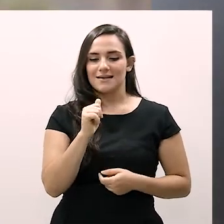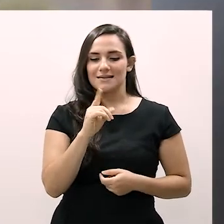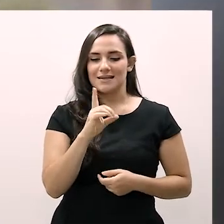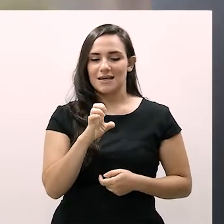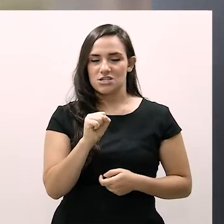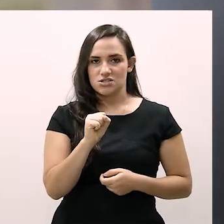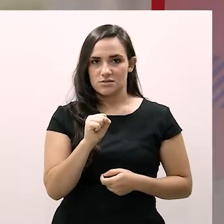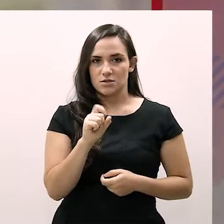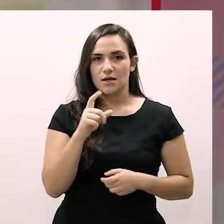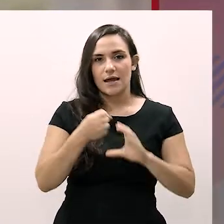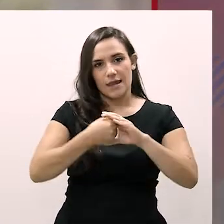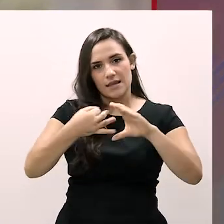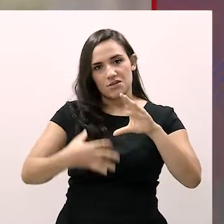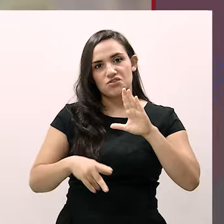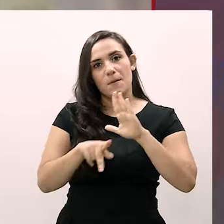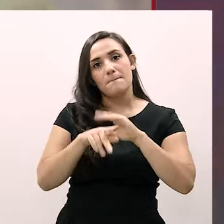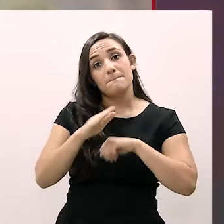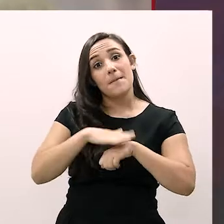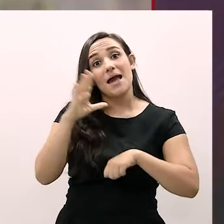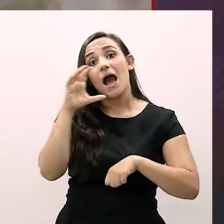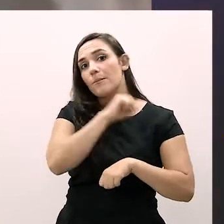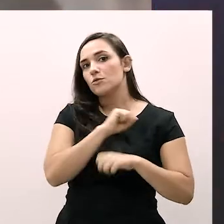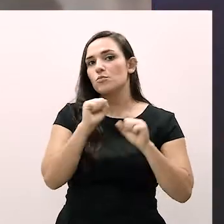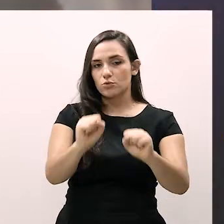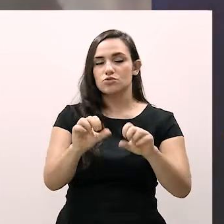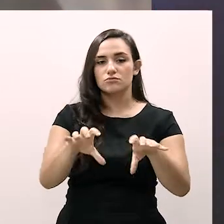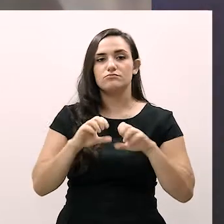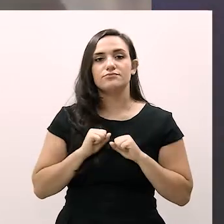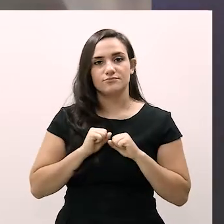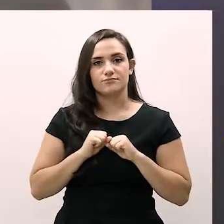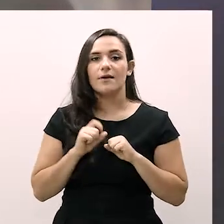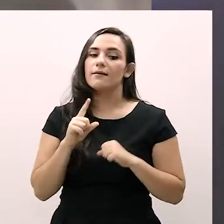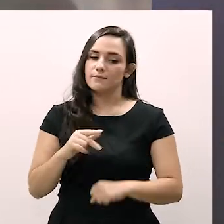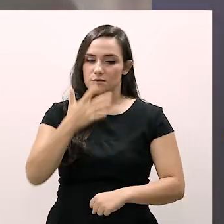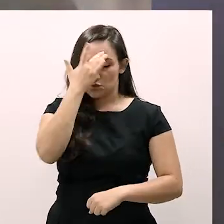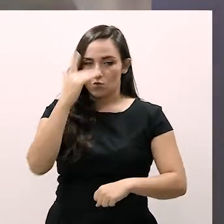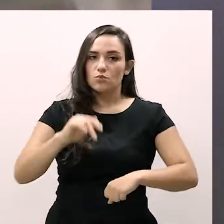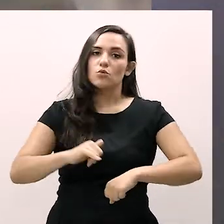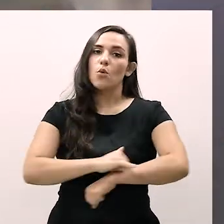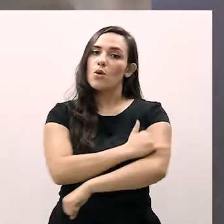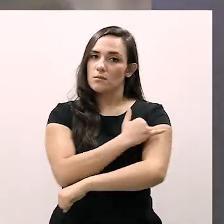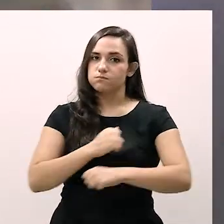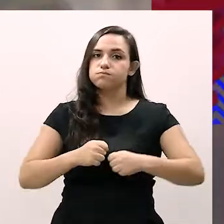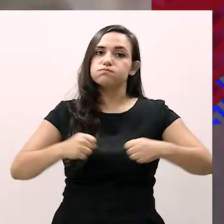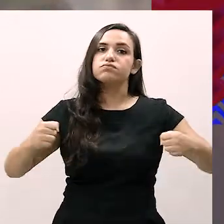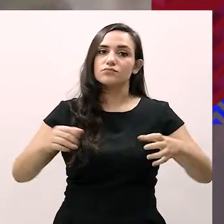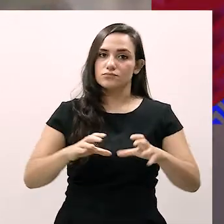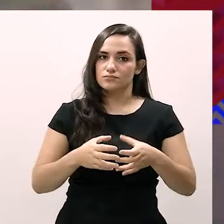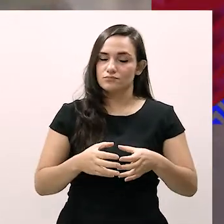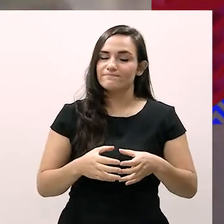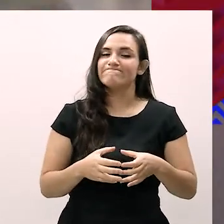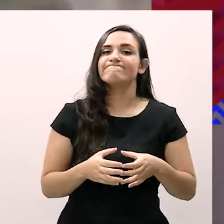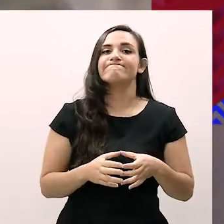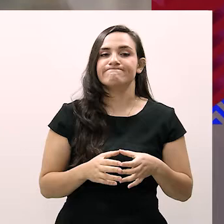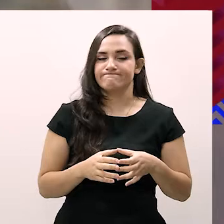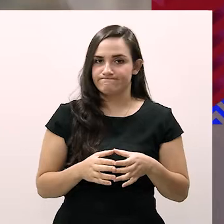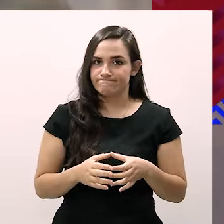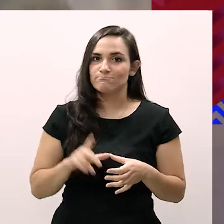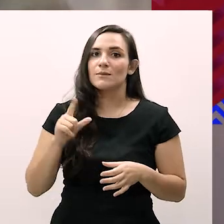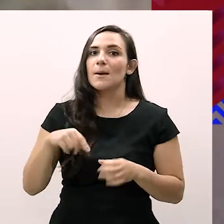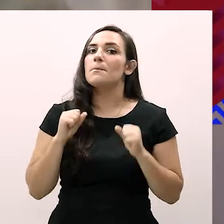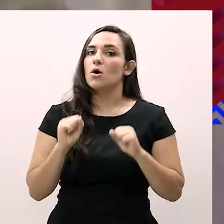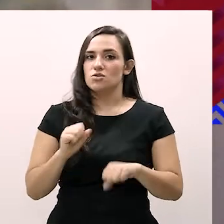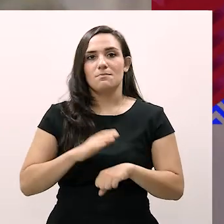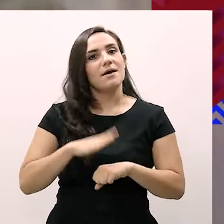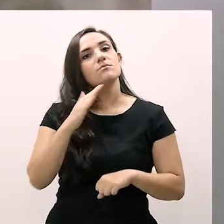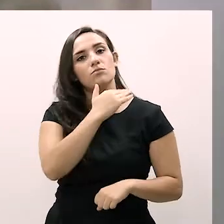OMS, Organização Mundial de Saúde, e voltando a falar sobre prevenção, voltando a falar sobre o assunto. É importante